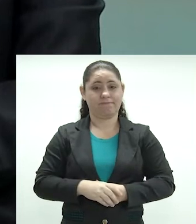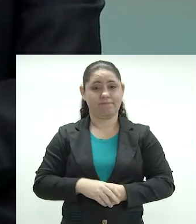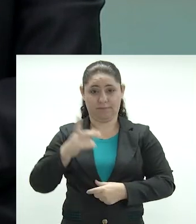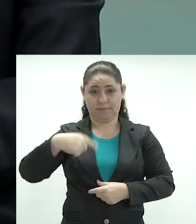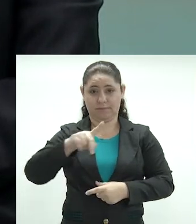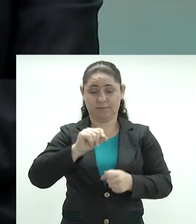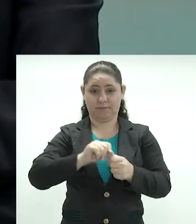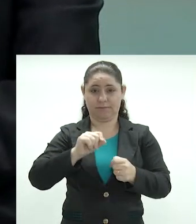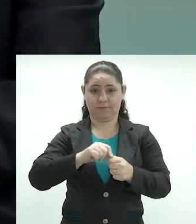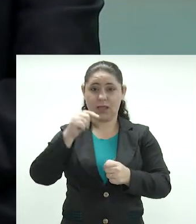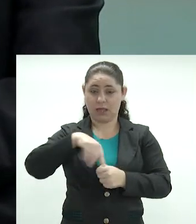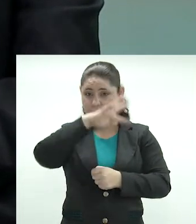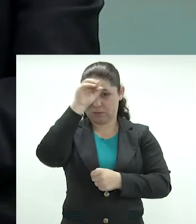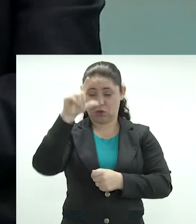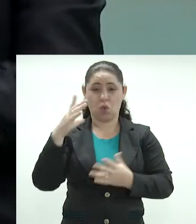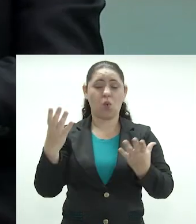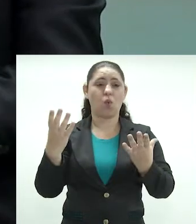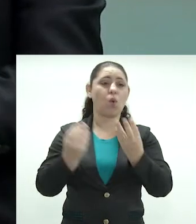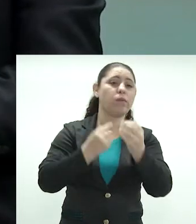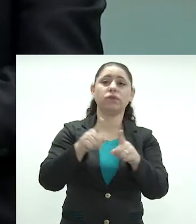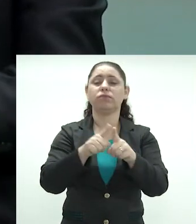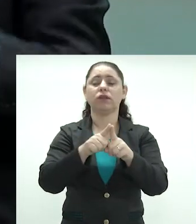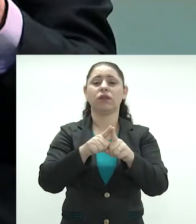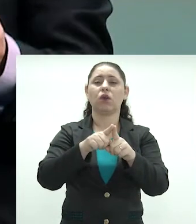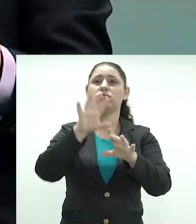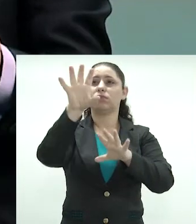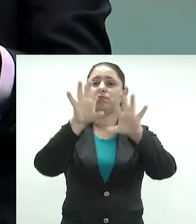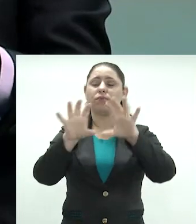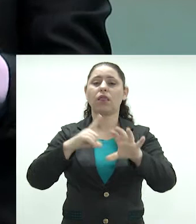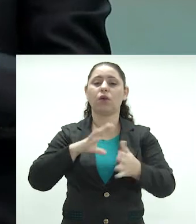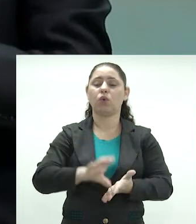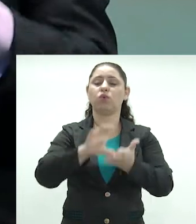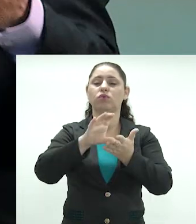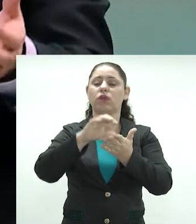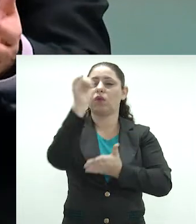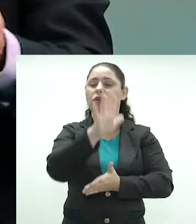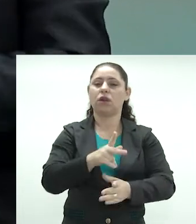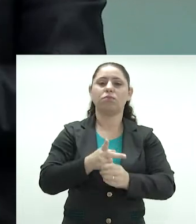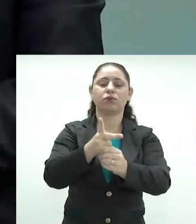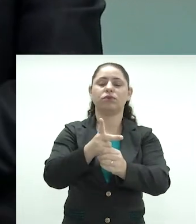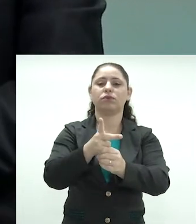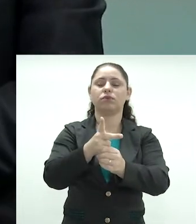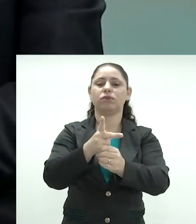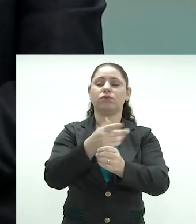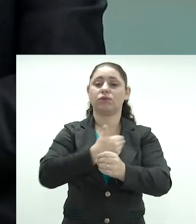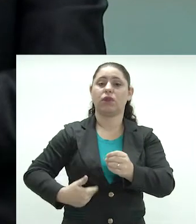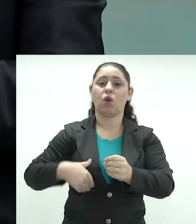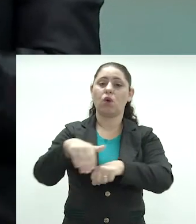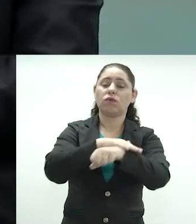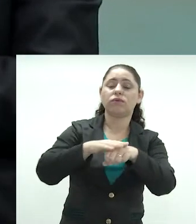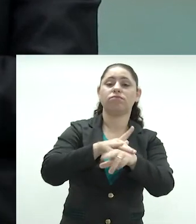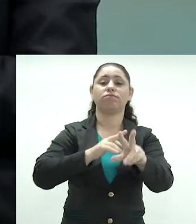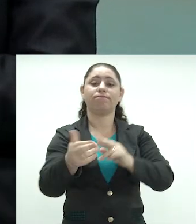presidente, e isso, o que nós fazemos, tanto aqui no Mato Grosso do Sul como em todos os estados da federação, que nós temos o Conselho Nacional de Procuradores Gerais,